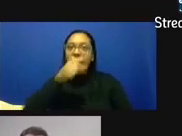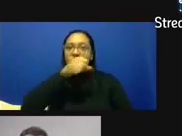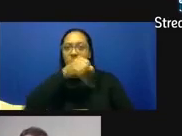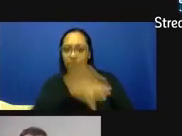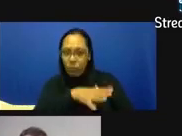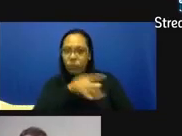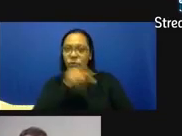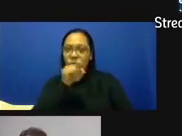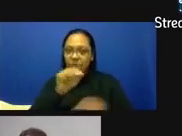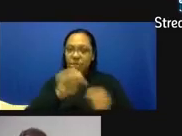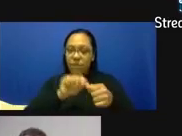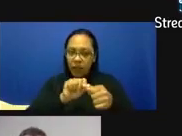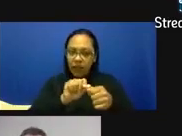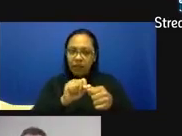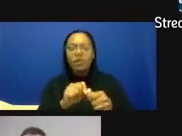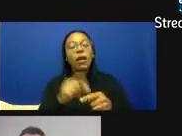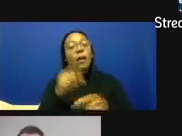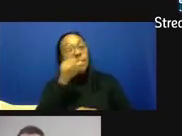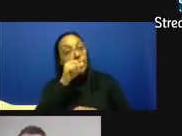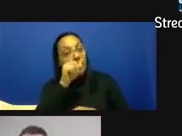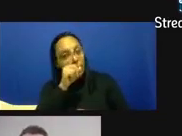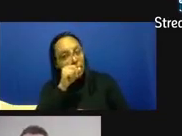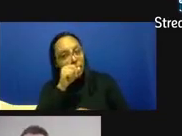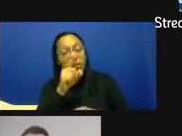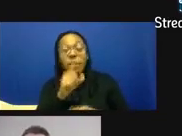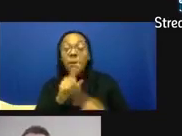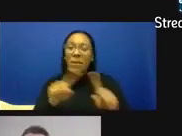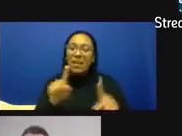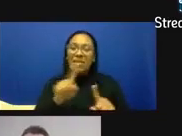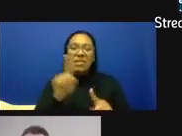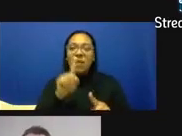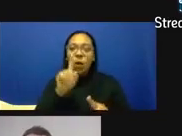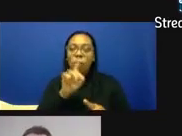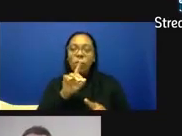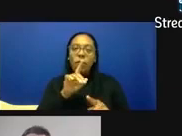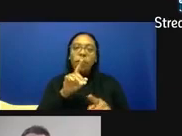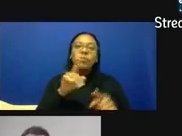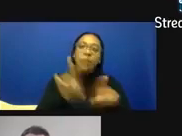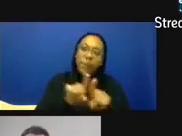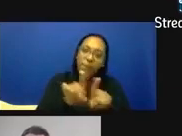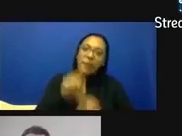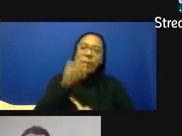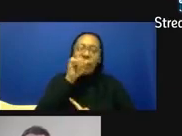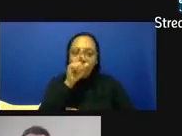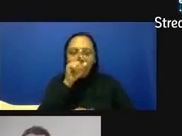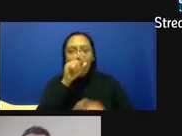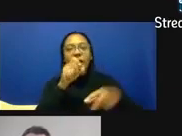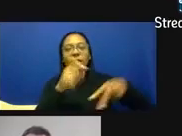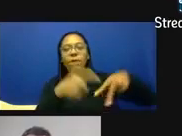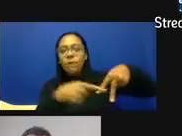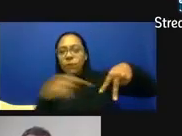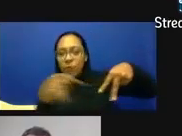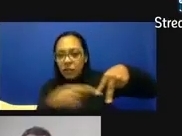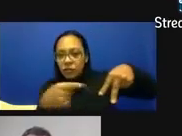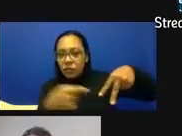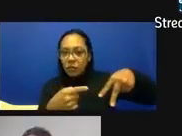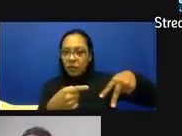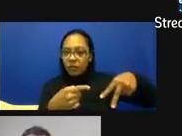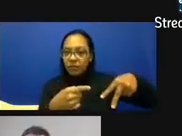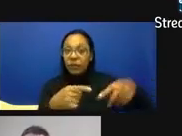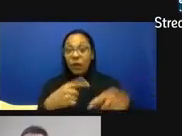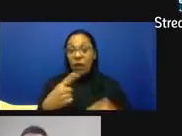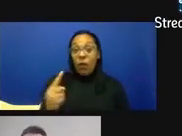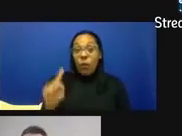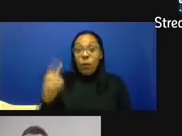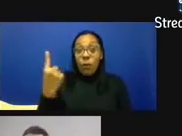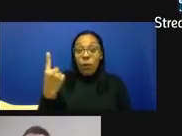a mãe de plano, né? Porque às vezes ela também é vítima, né? Então, o melhor amigo sabe a melhor amiga. Então, é um canal de